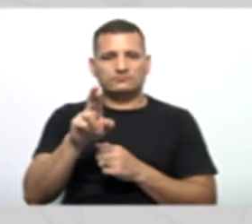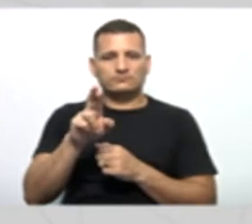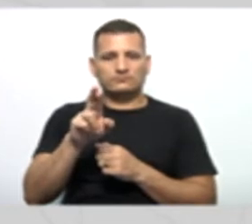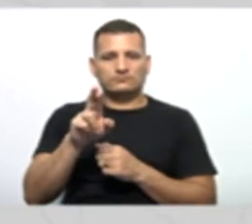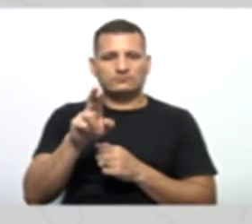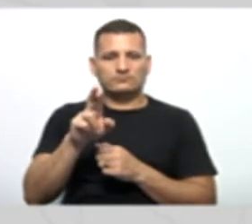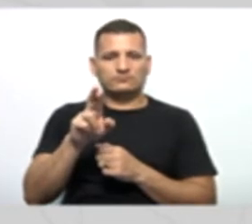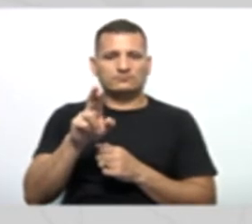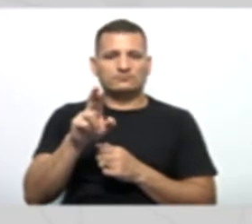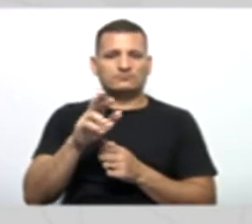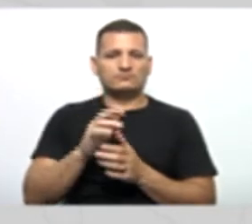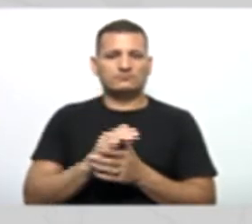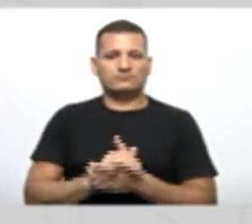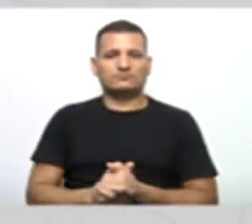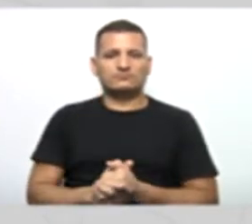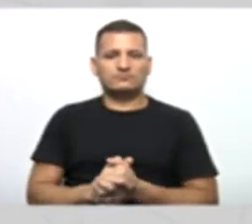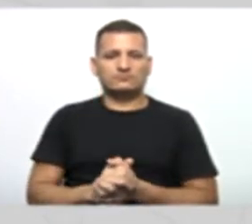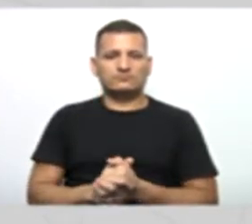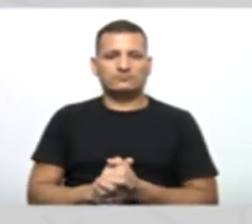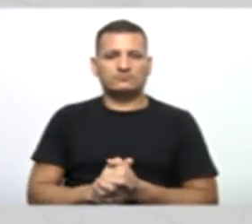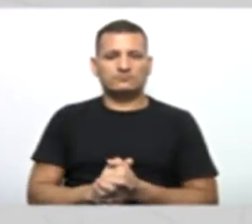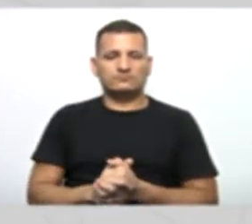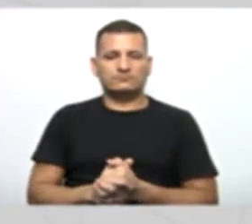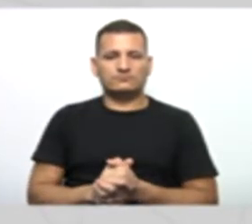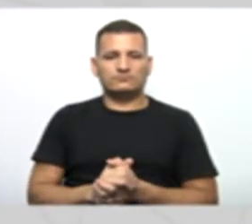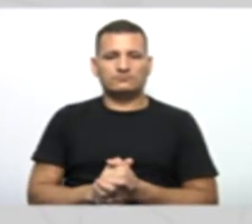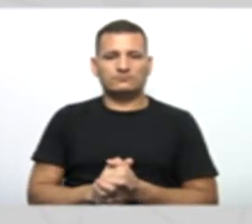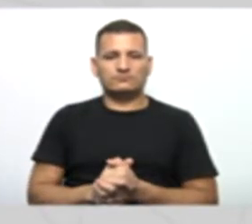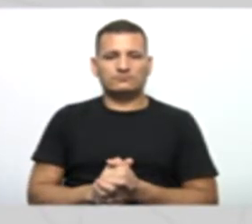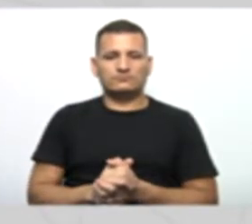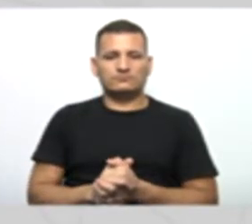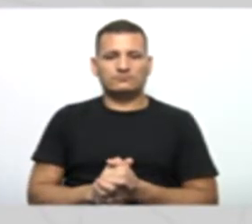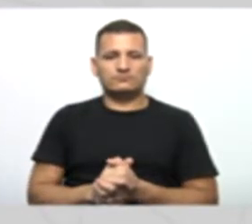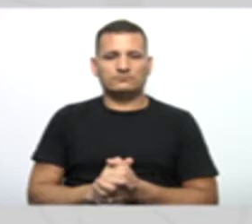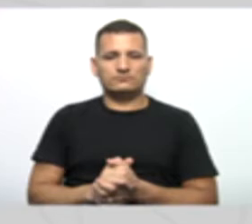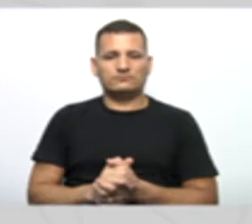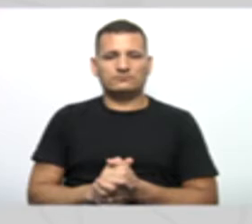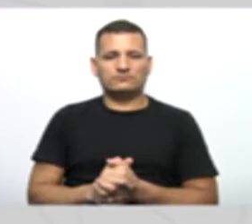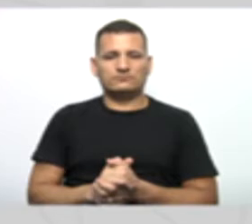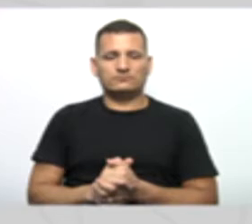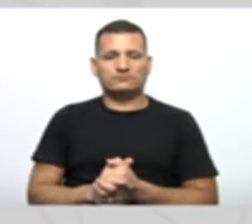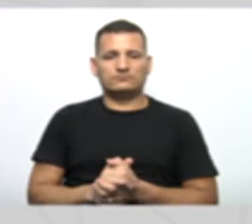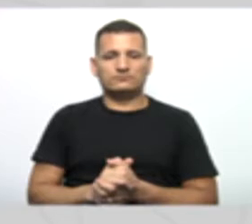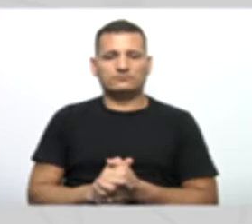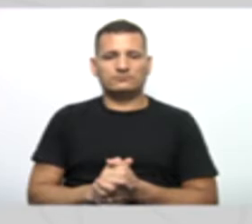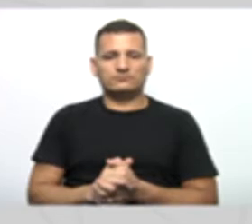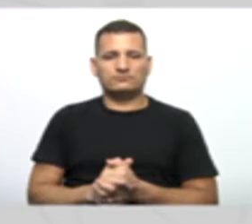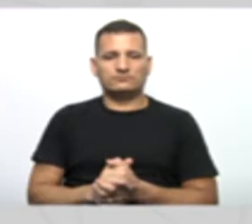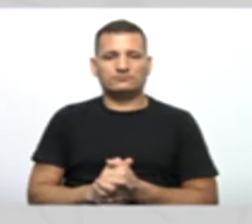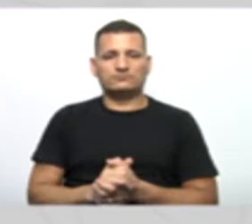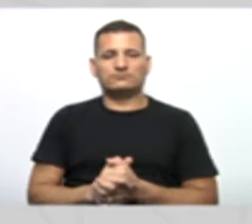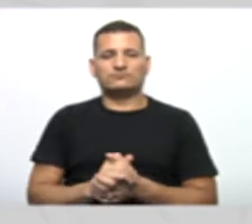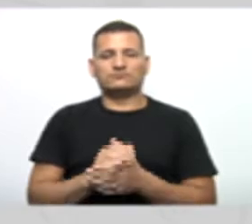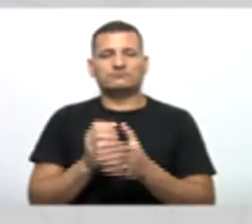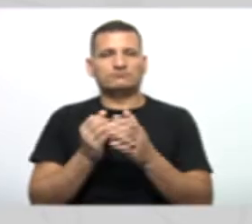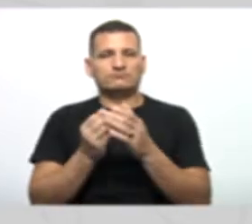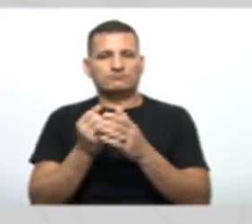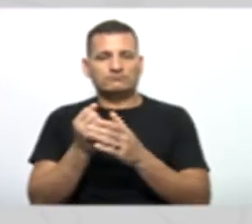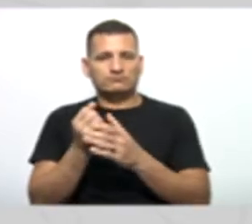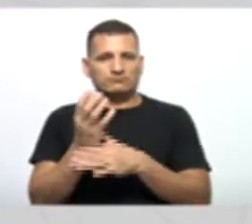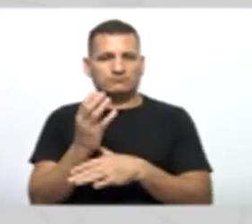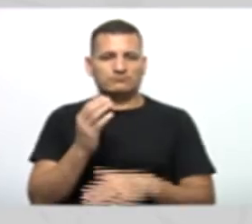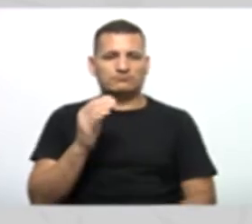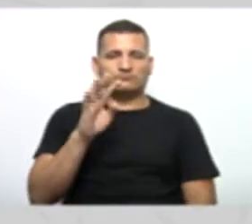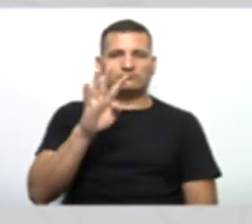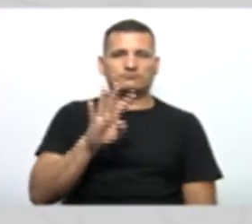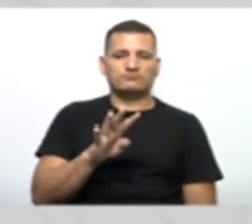o modelo relacional normalizado, ele faz a mágica acontecer, né? E vocês vão produzir esse